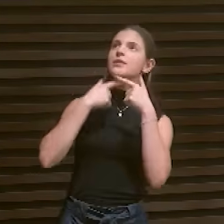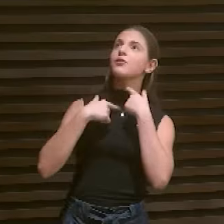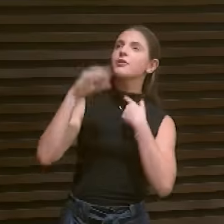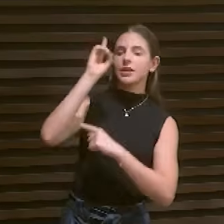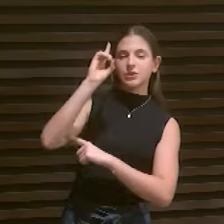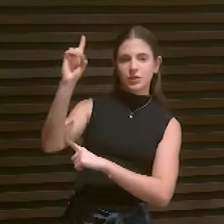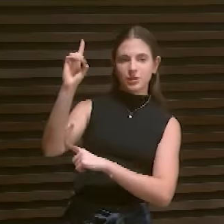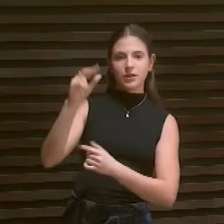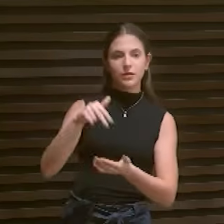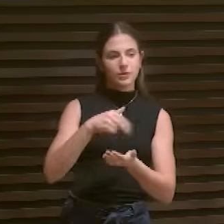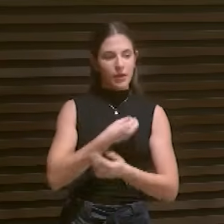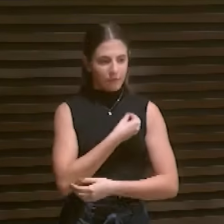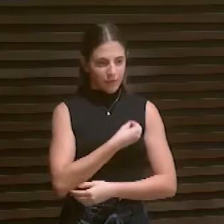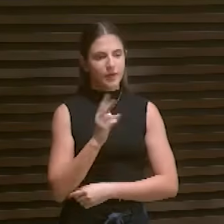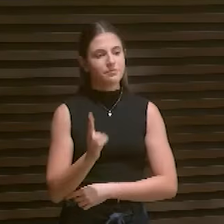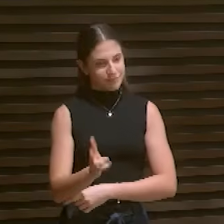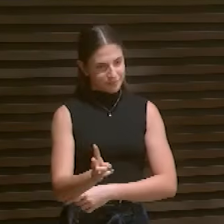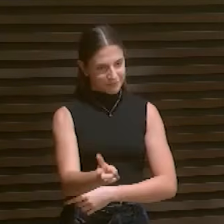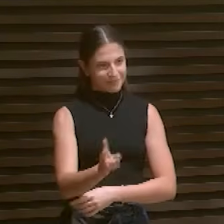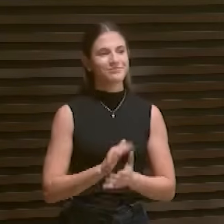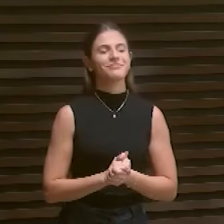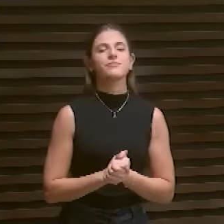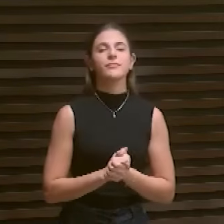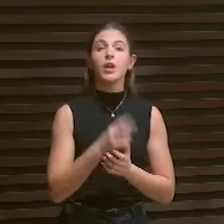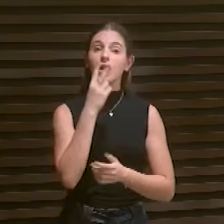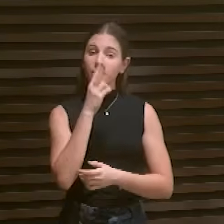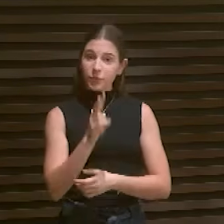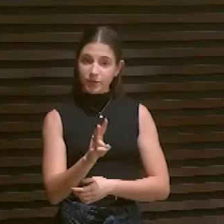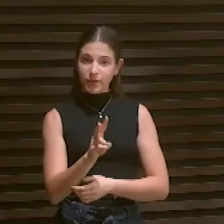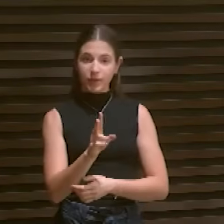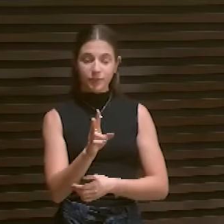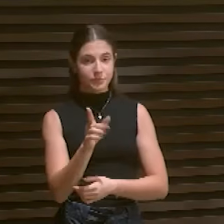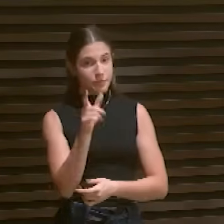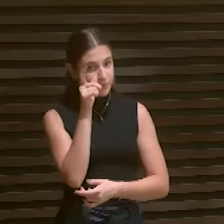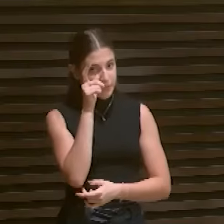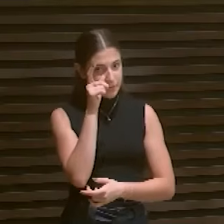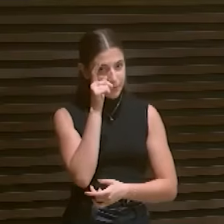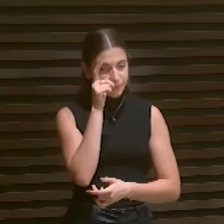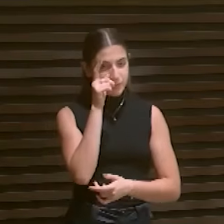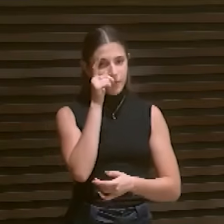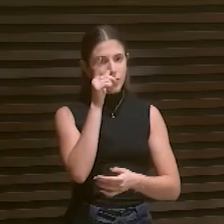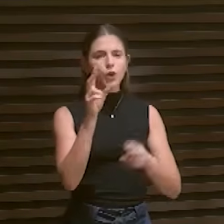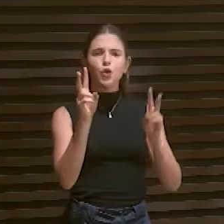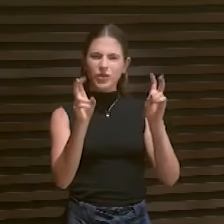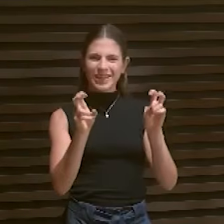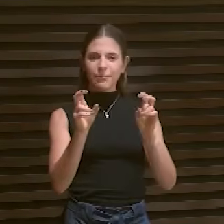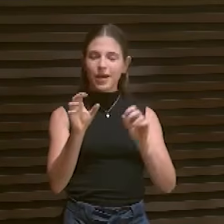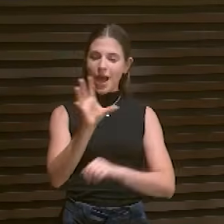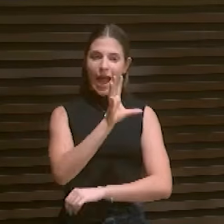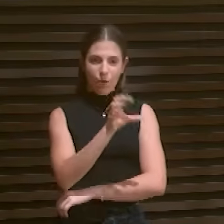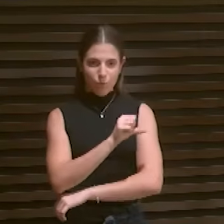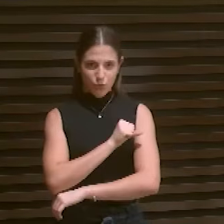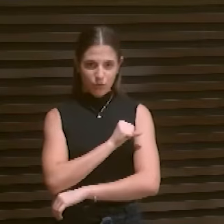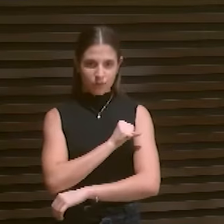permanece eternamente. Nós vamos observar que o tema amor, ele é um